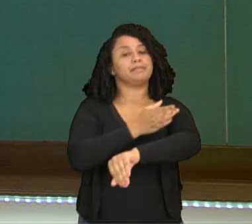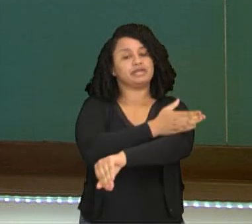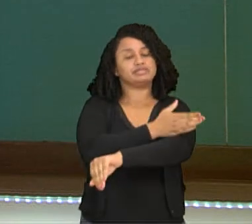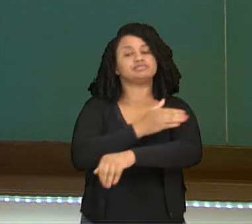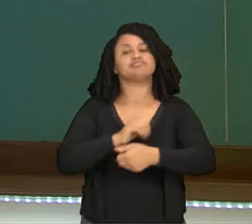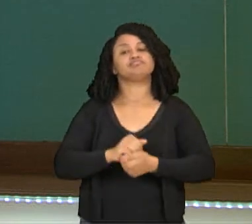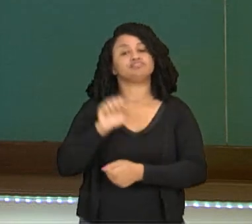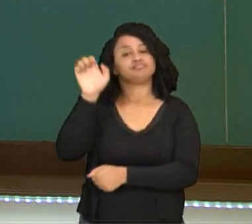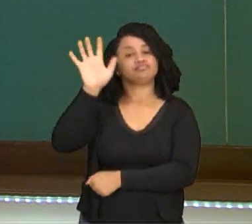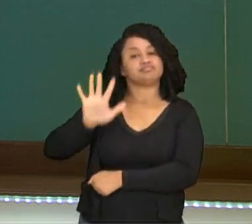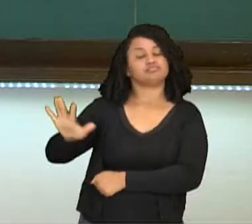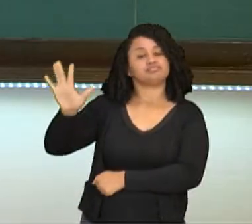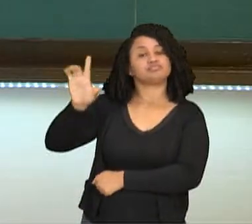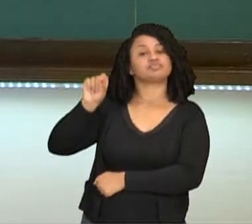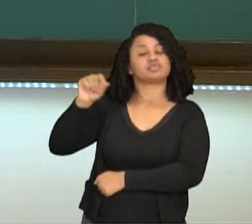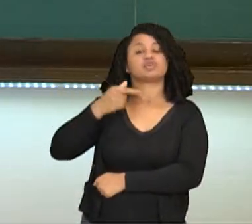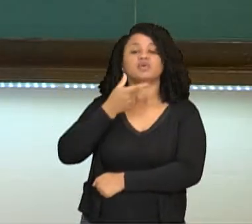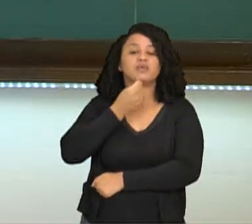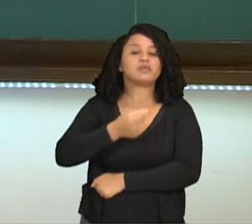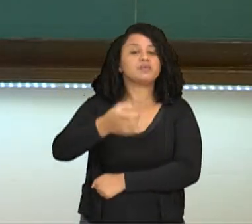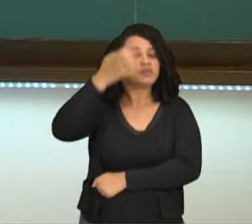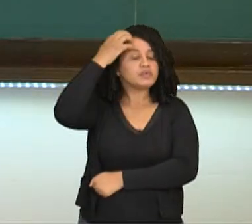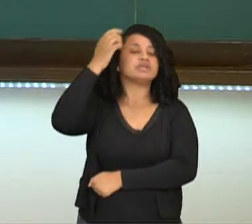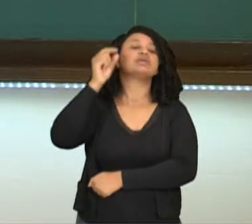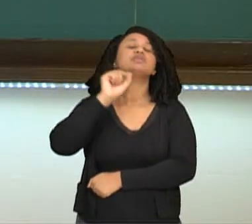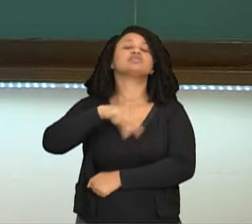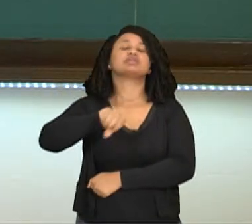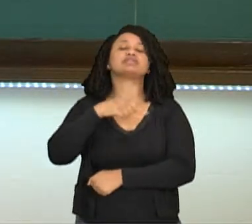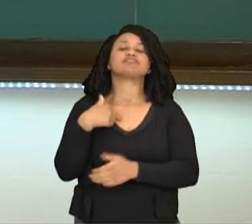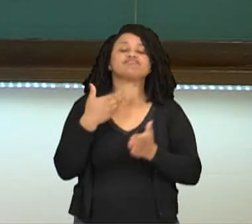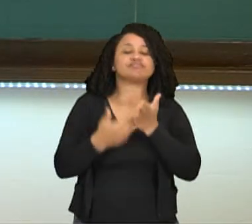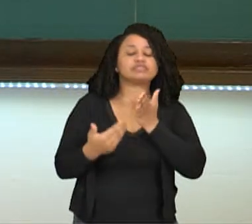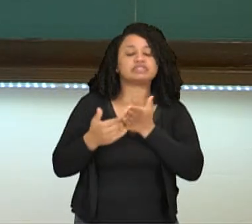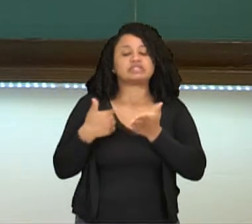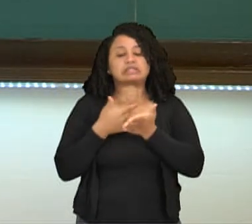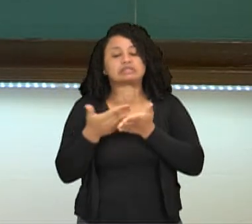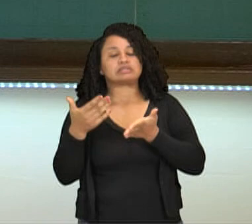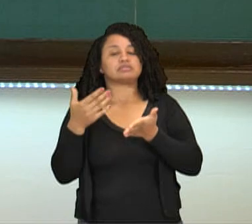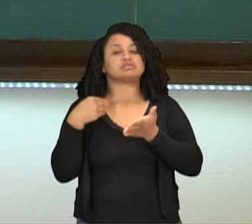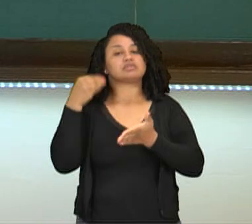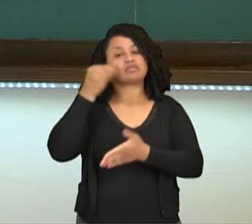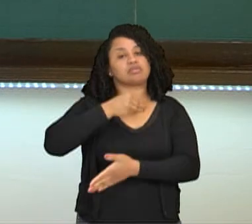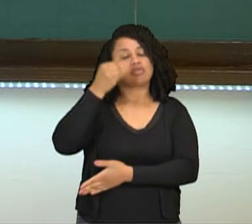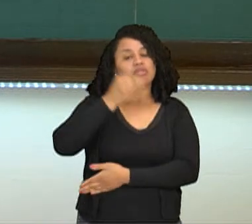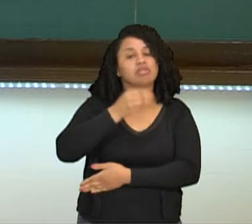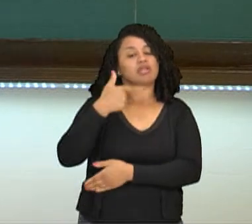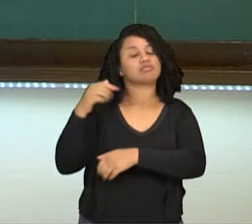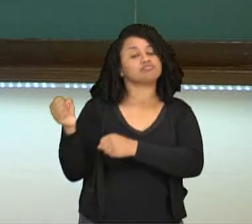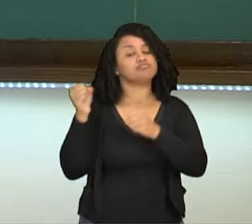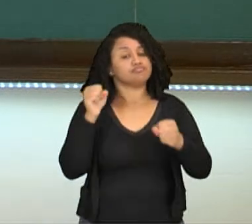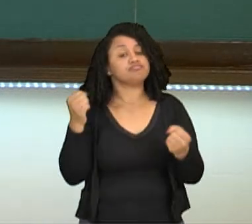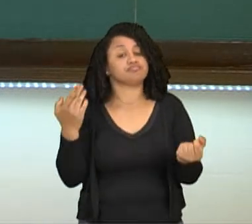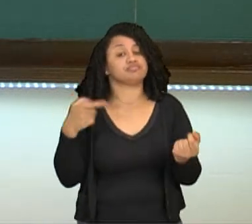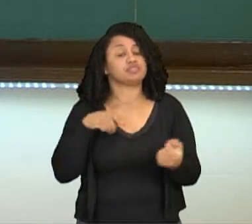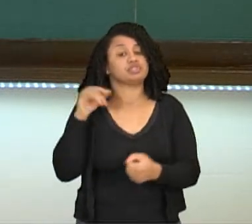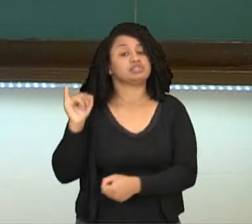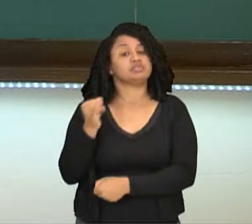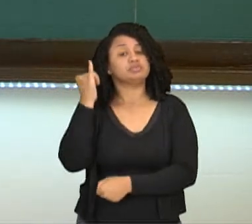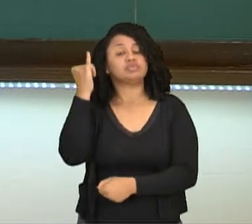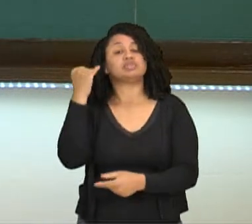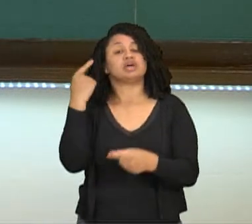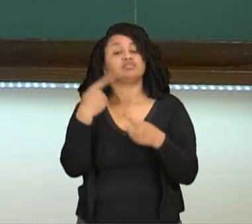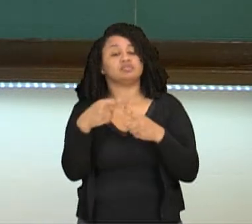na Europa, os reis eles perderam, né, eles enfraqueceram o seu poder. Isso porque o que importava era